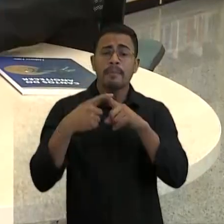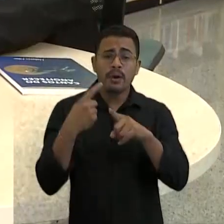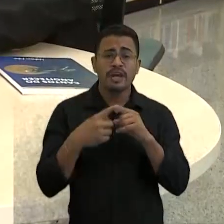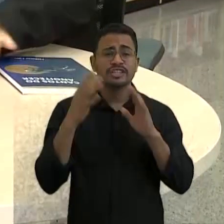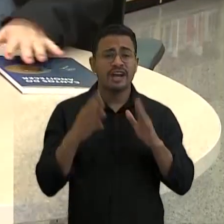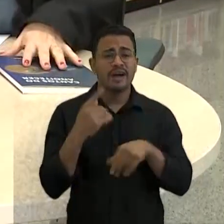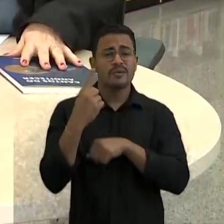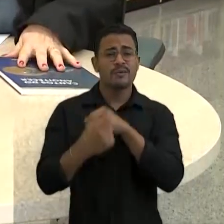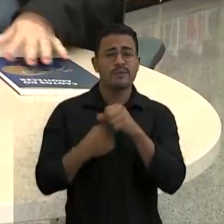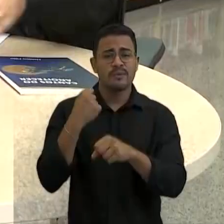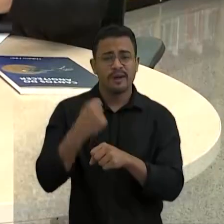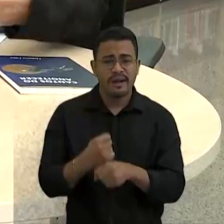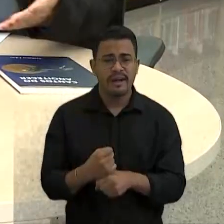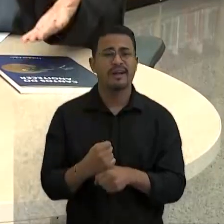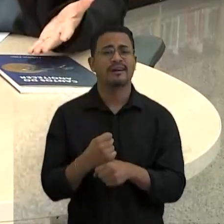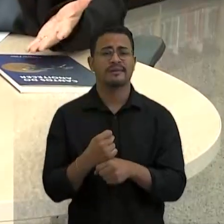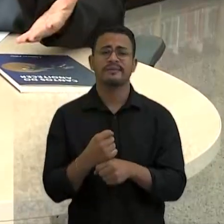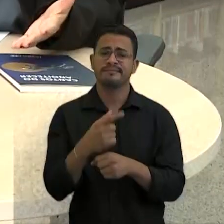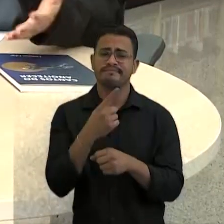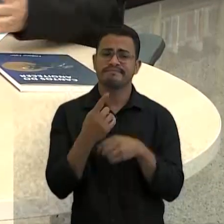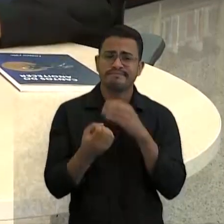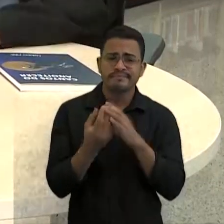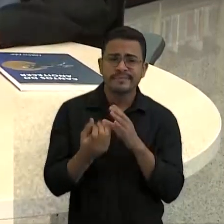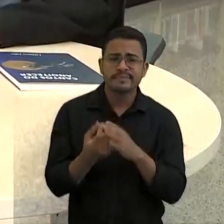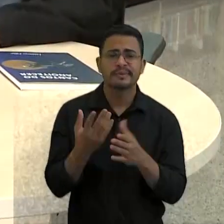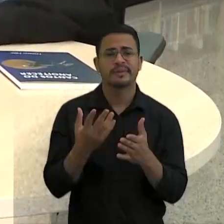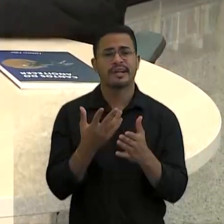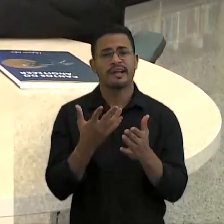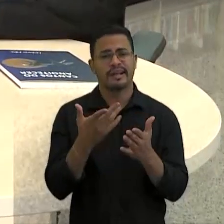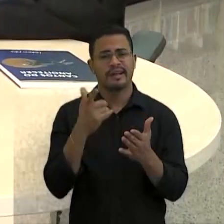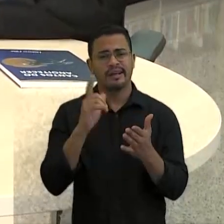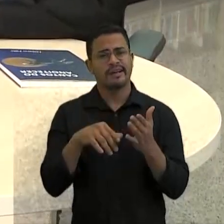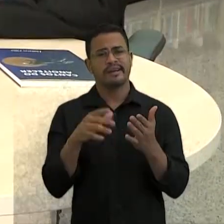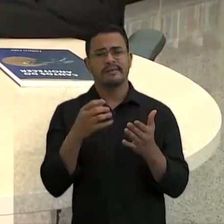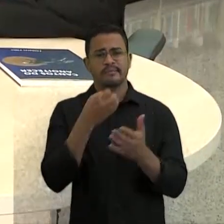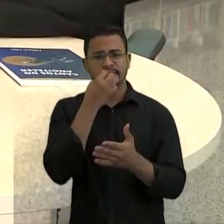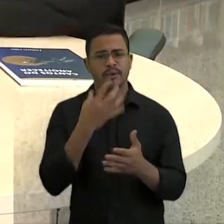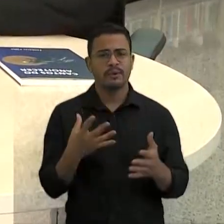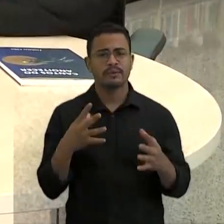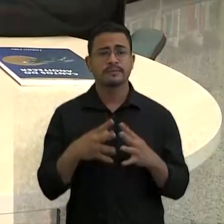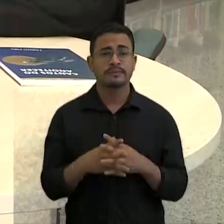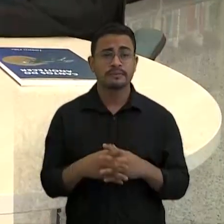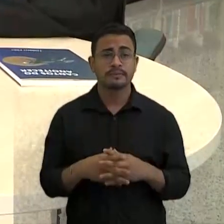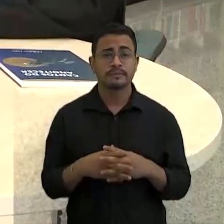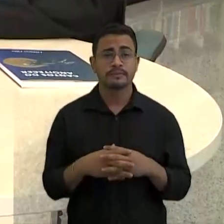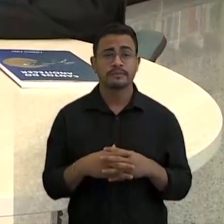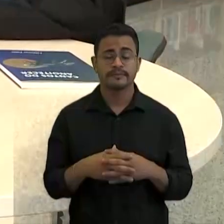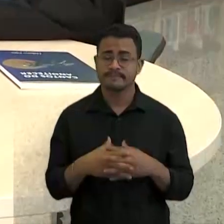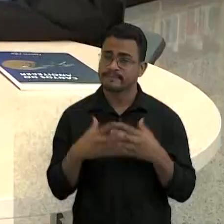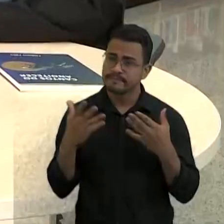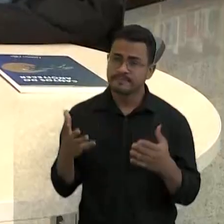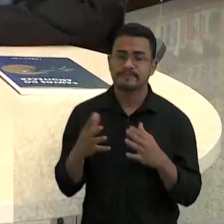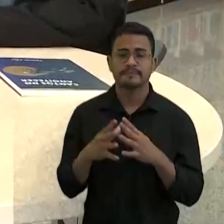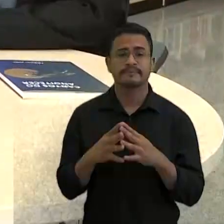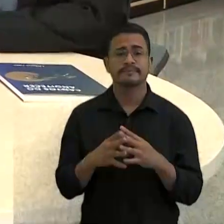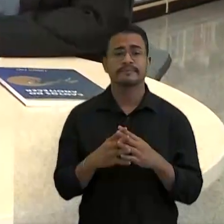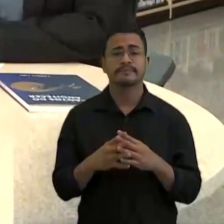já com essa produção aí bem extensa, né? Pois não.